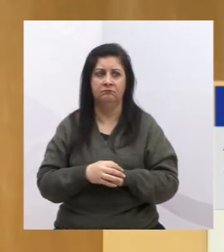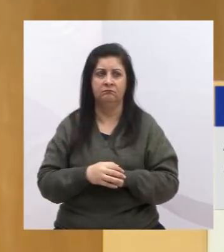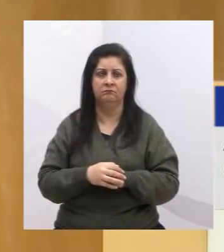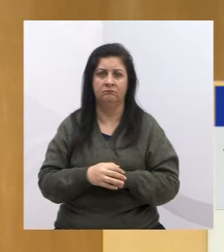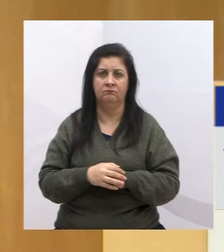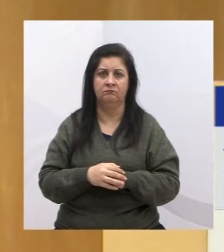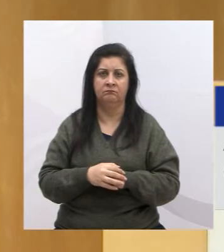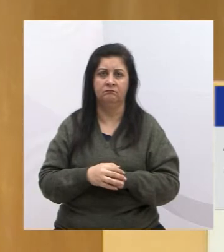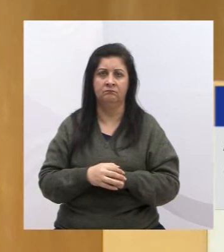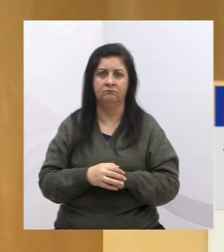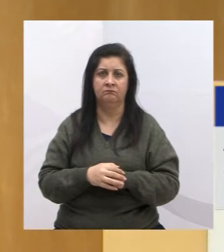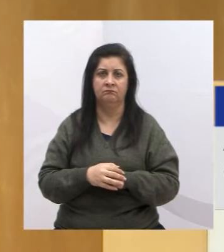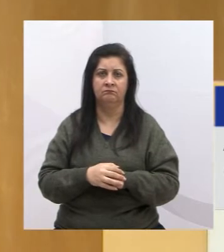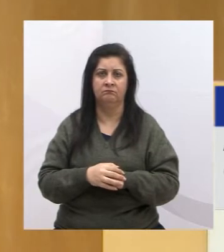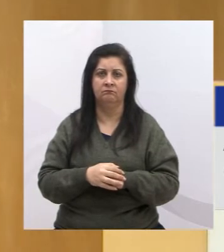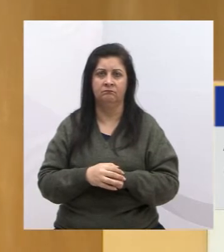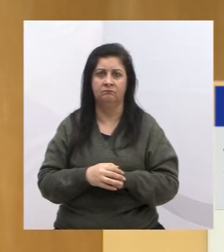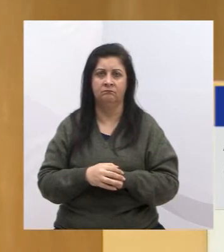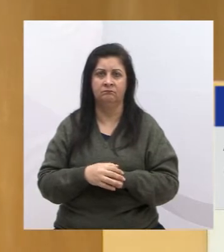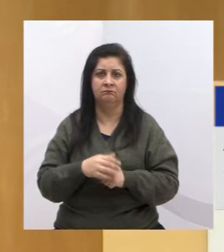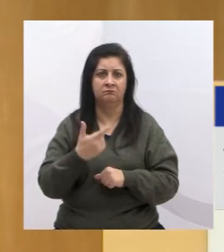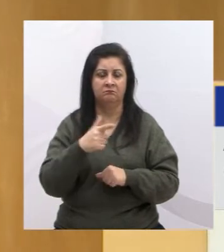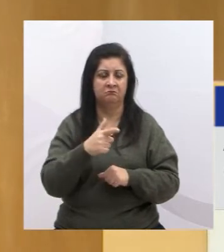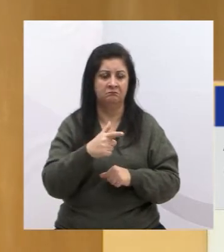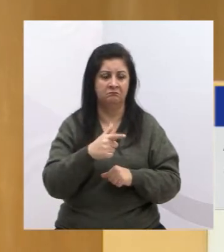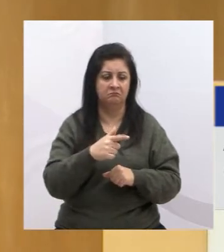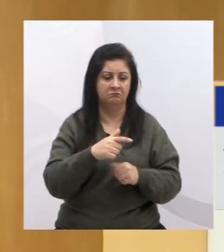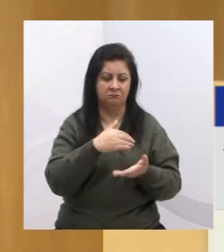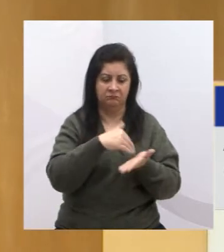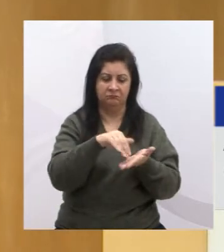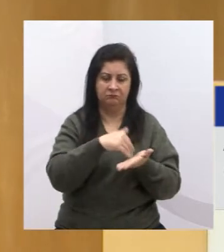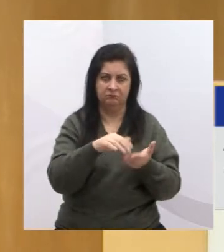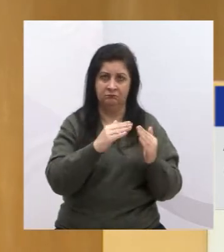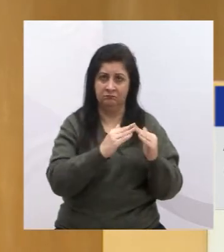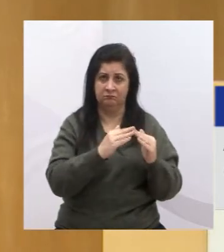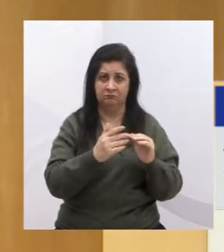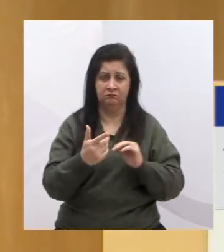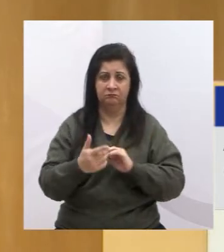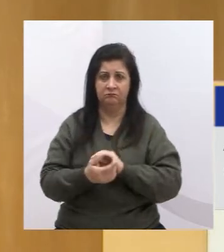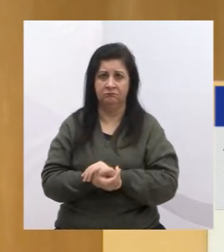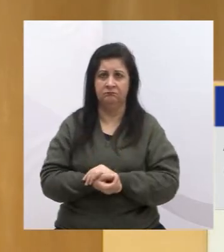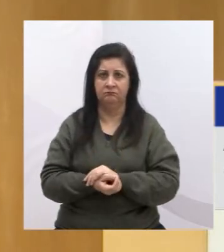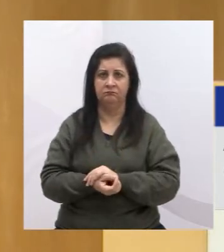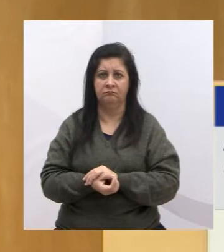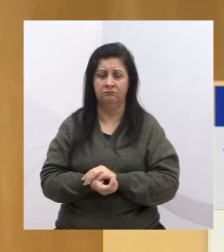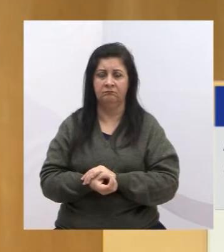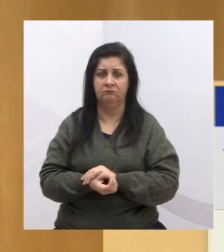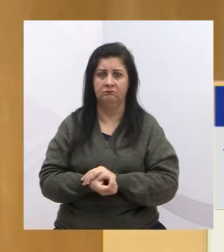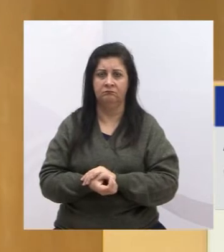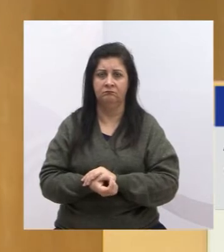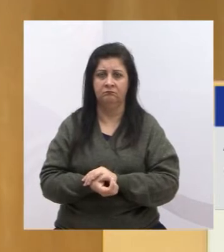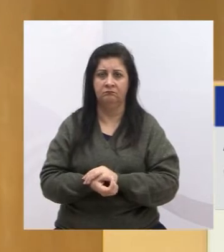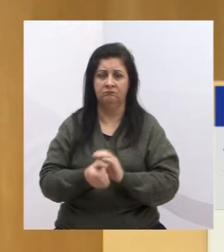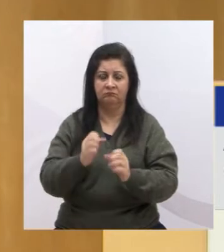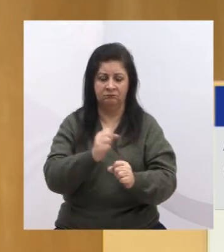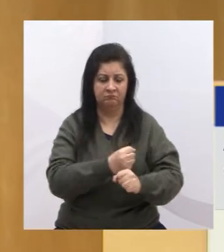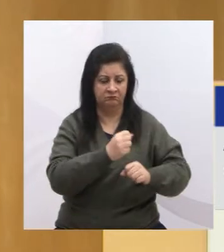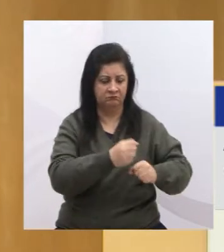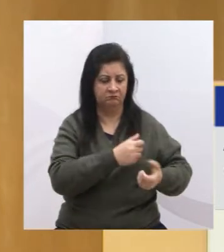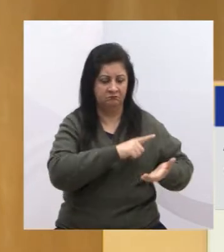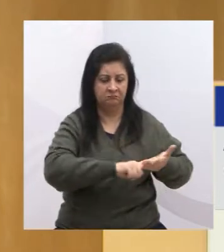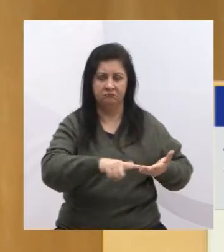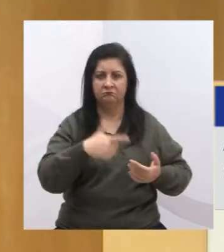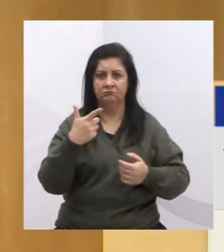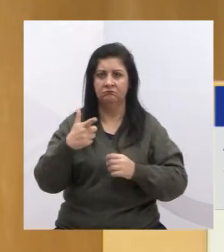figura da empregada doméstica, não existe a figura do faxineiro e assim por